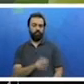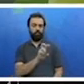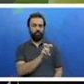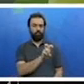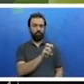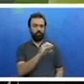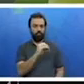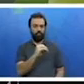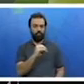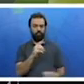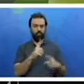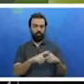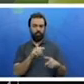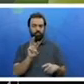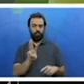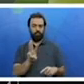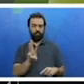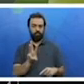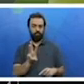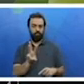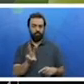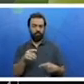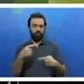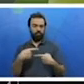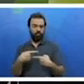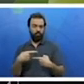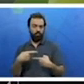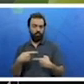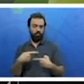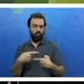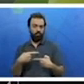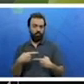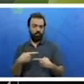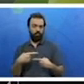50 vezes 3,